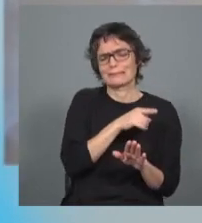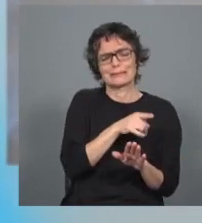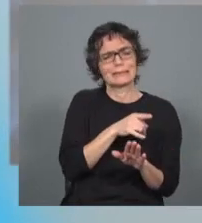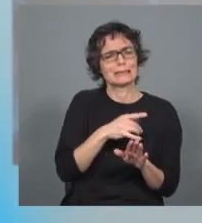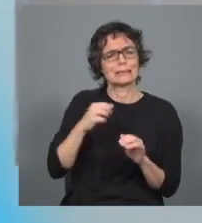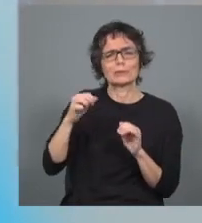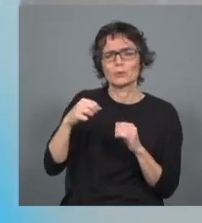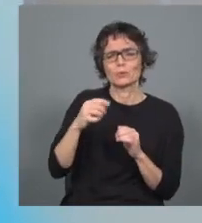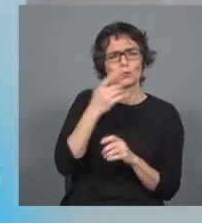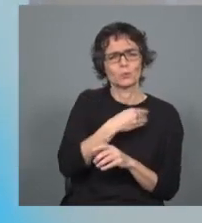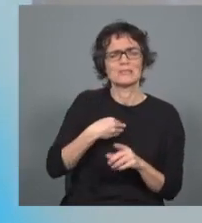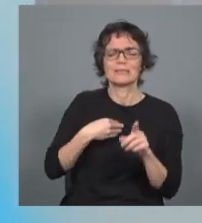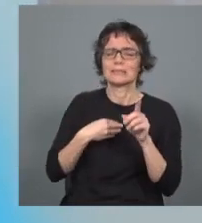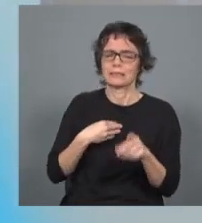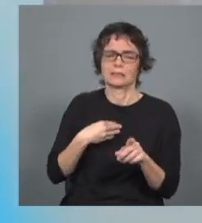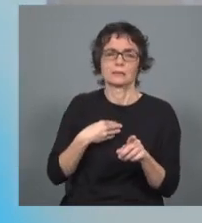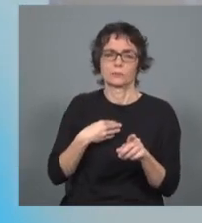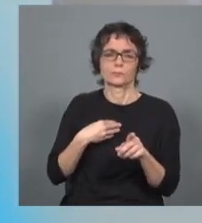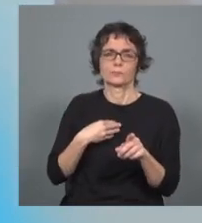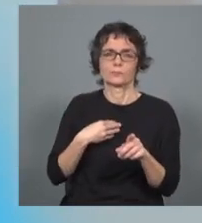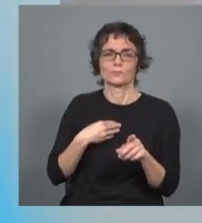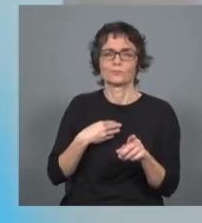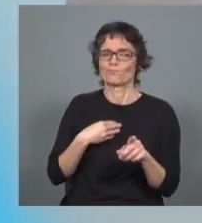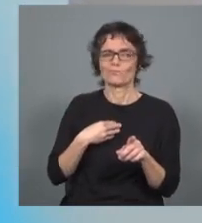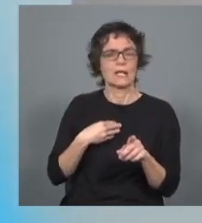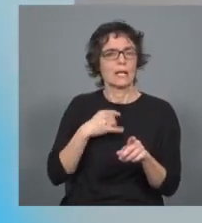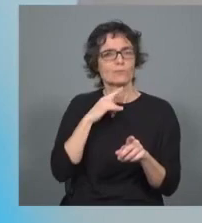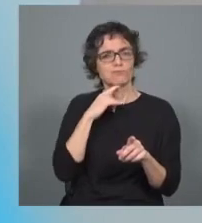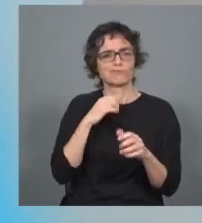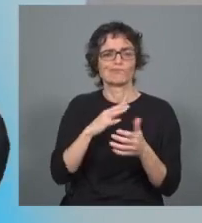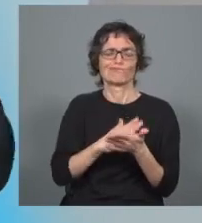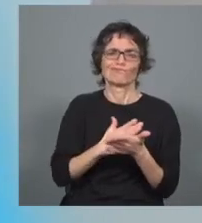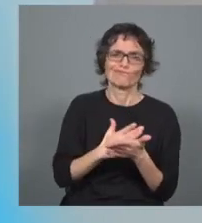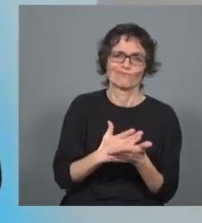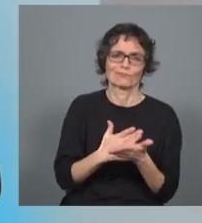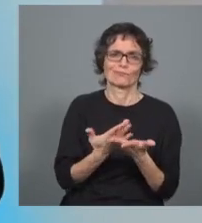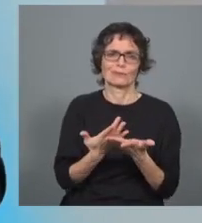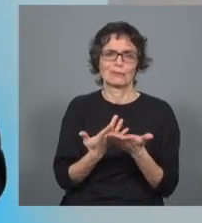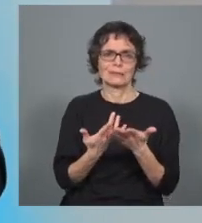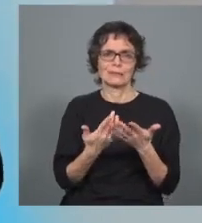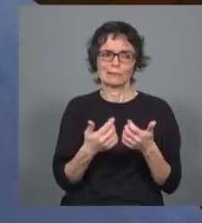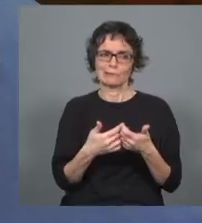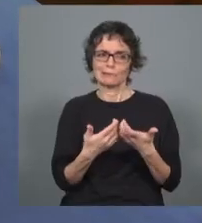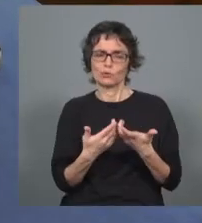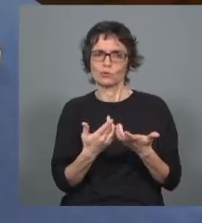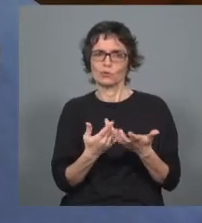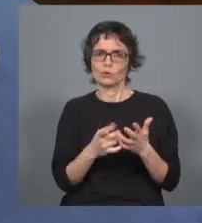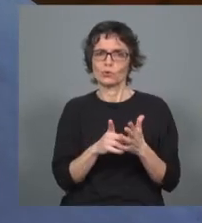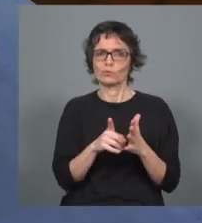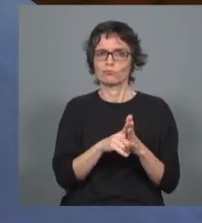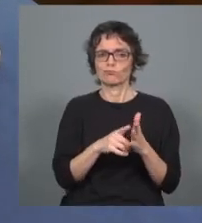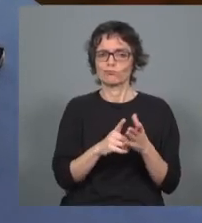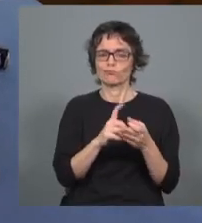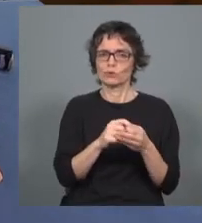era insuficientemente determinada e que, portanto, punha em causa a legalidade e o princípio